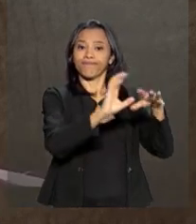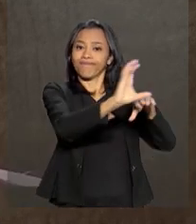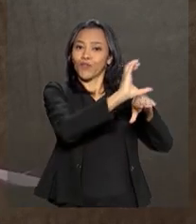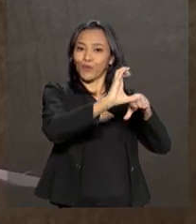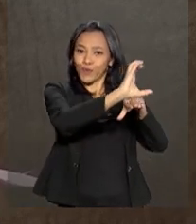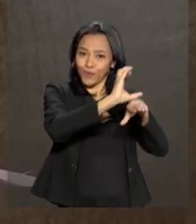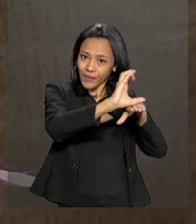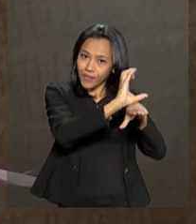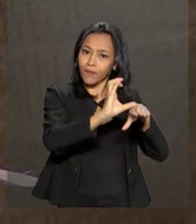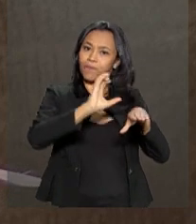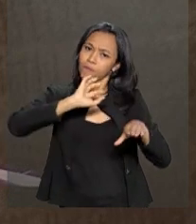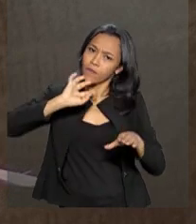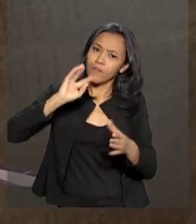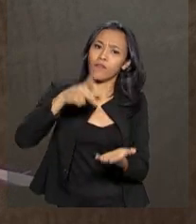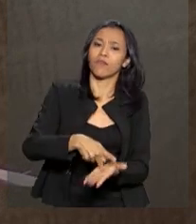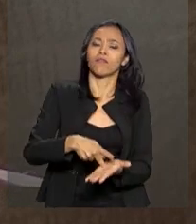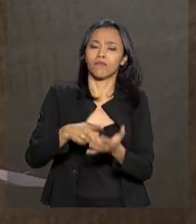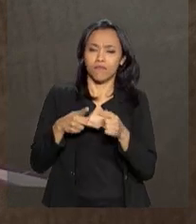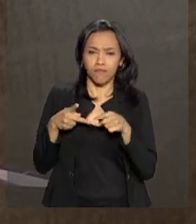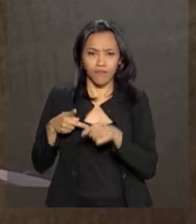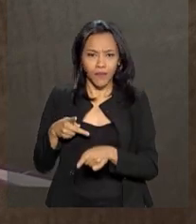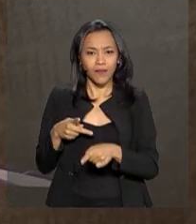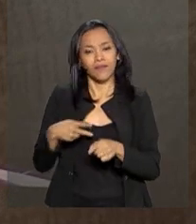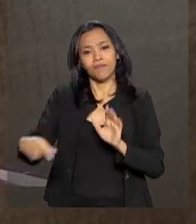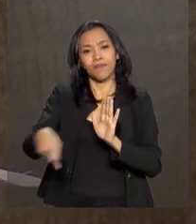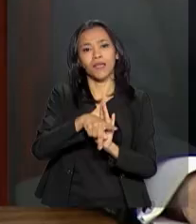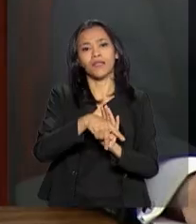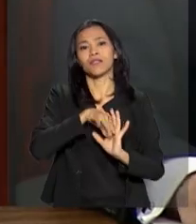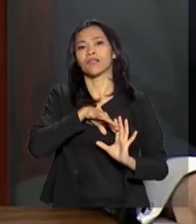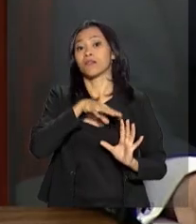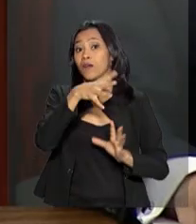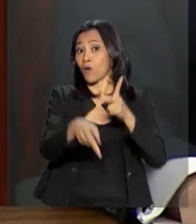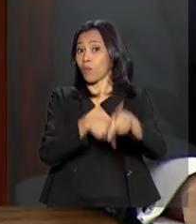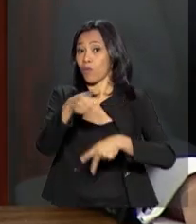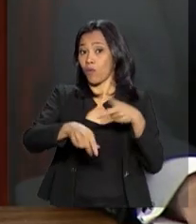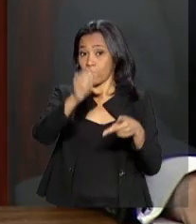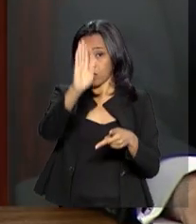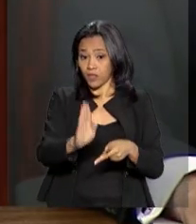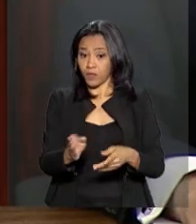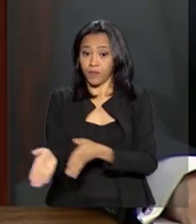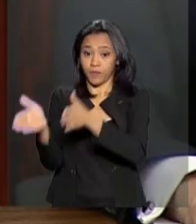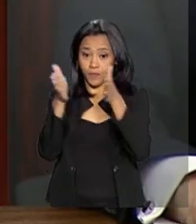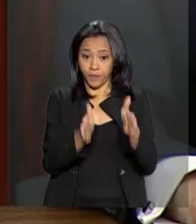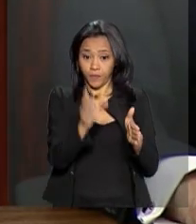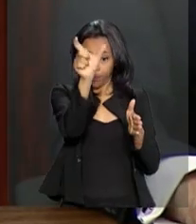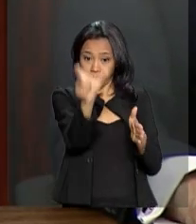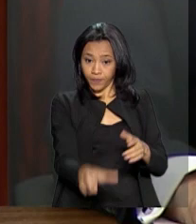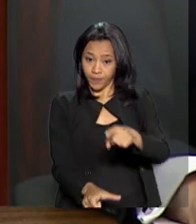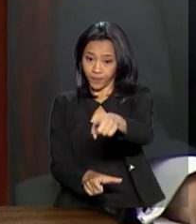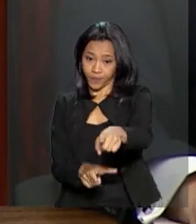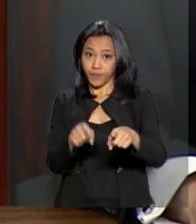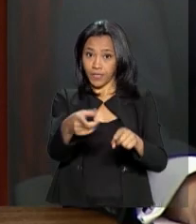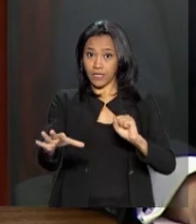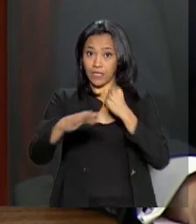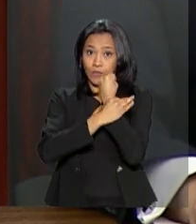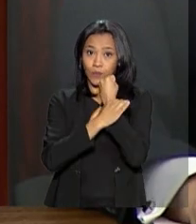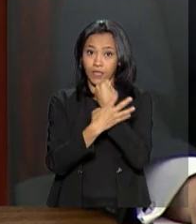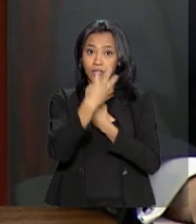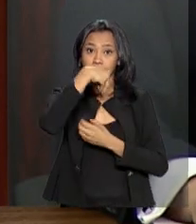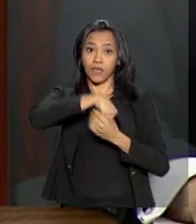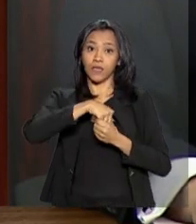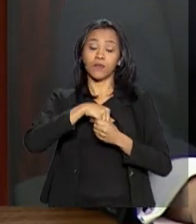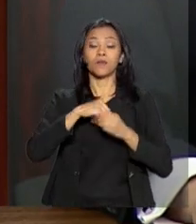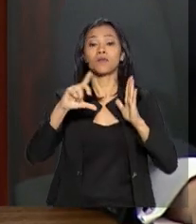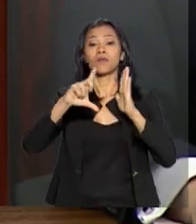verdadeiro patrimônio do povo brasileiro sérgio chegou em do gabinete de segurança institucional da presidência da república